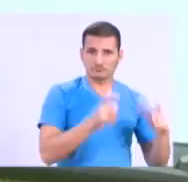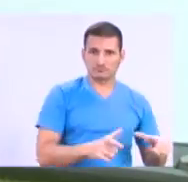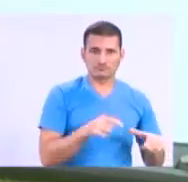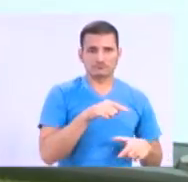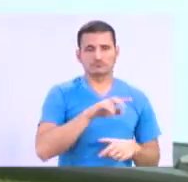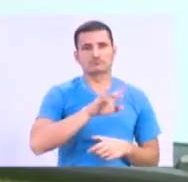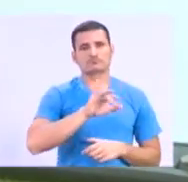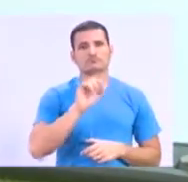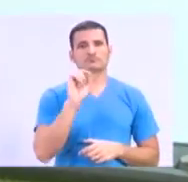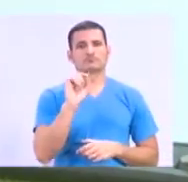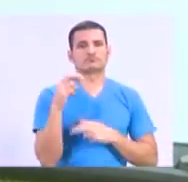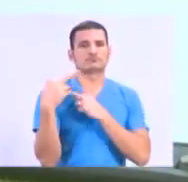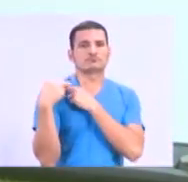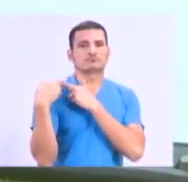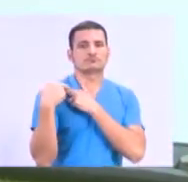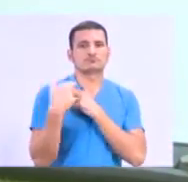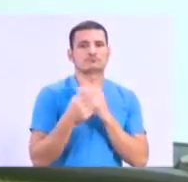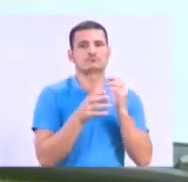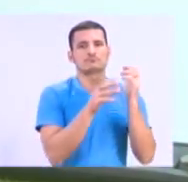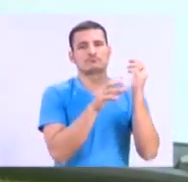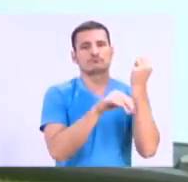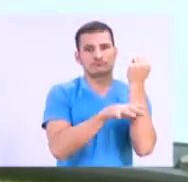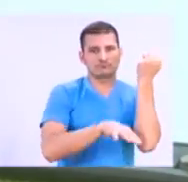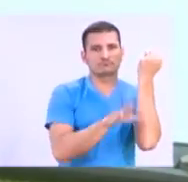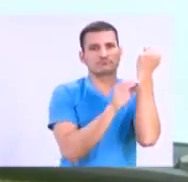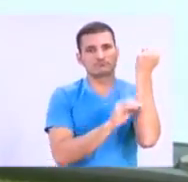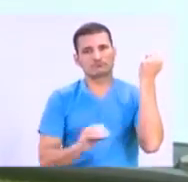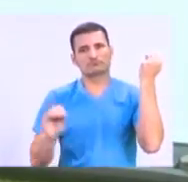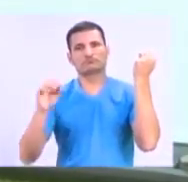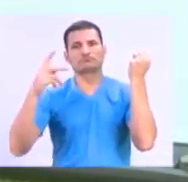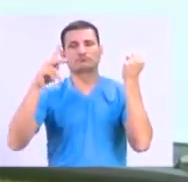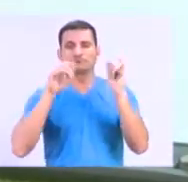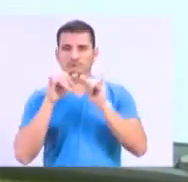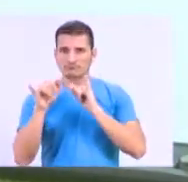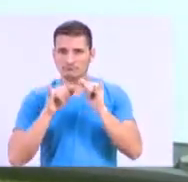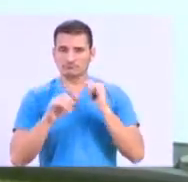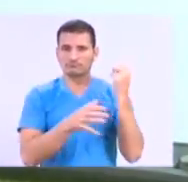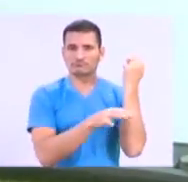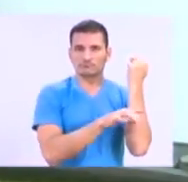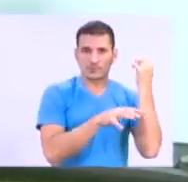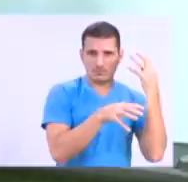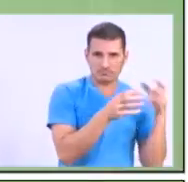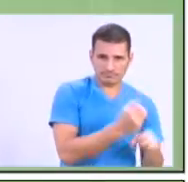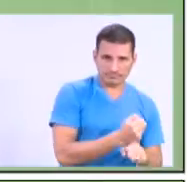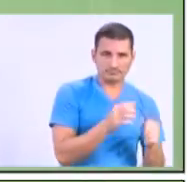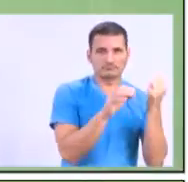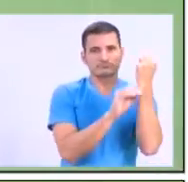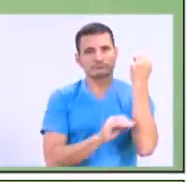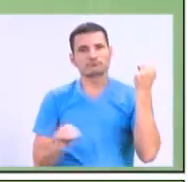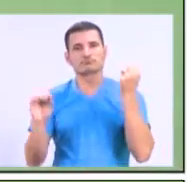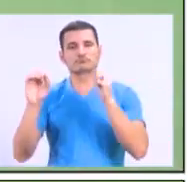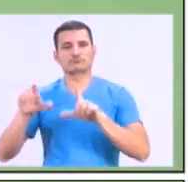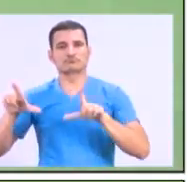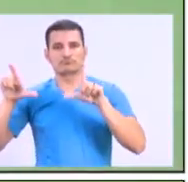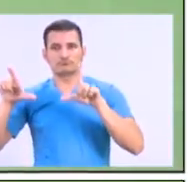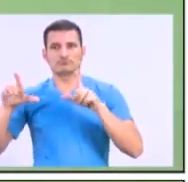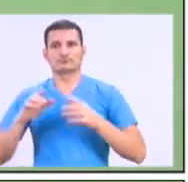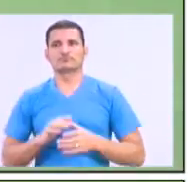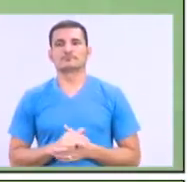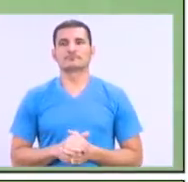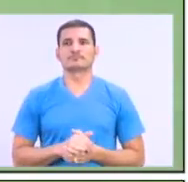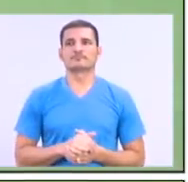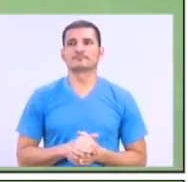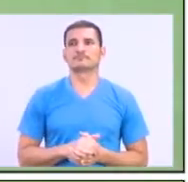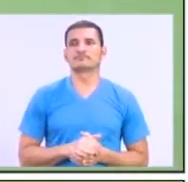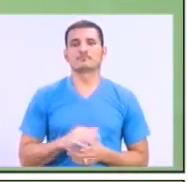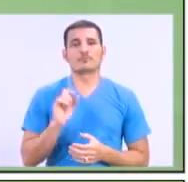ser responsável por devolver as suas informações processadas. Então, né, o que você